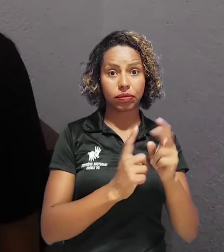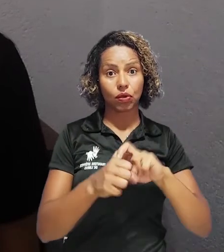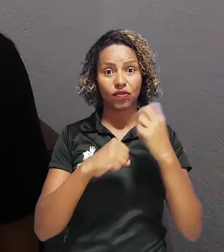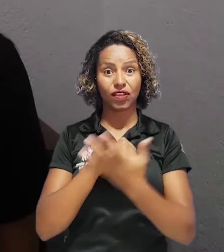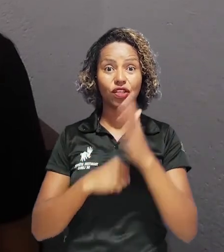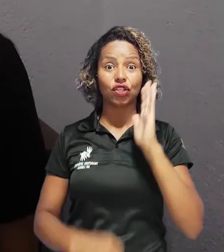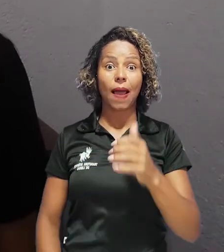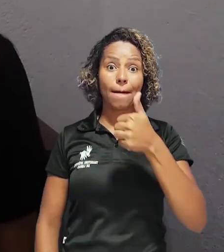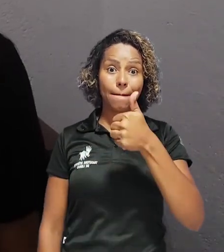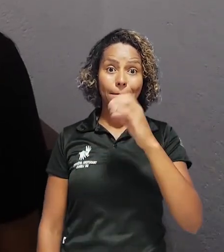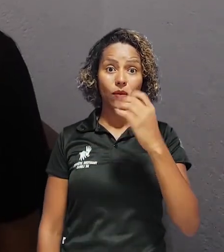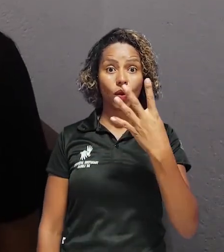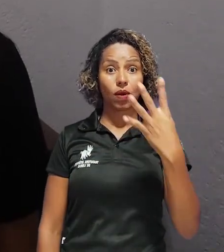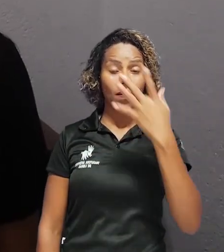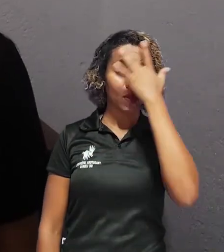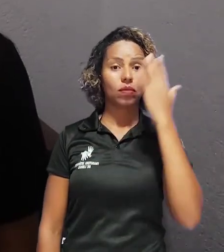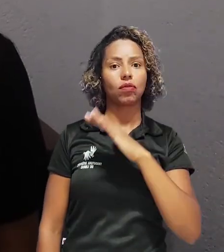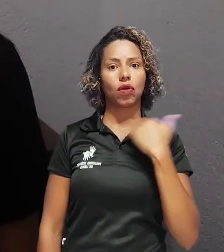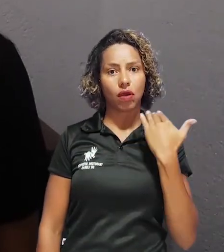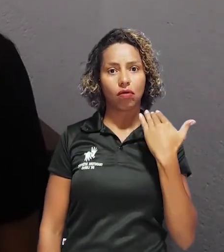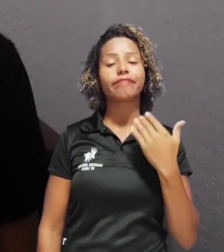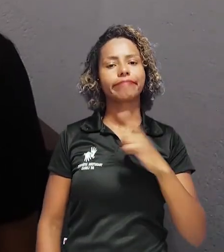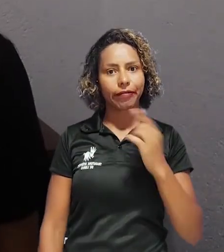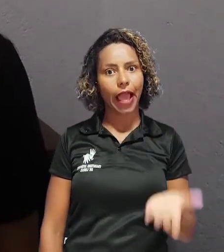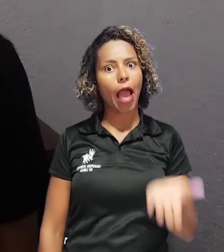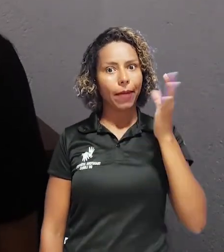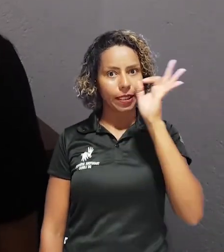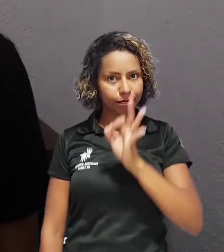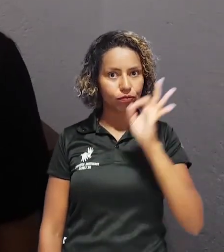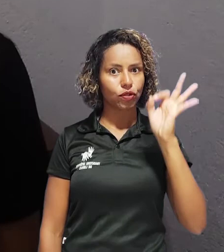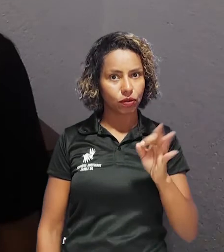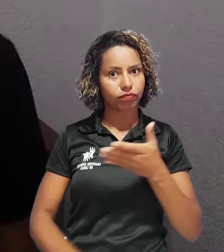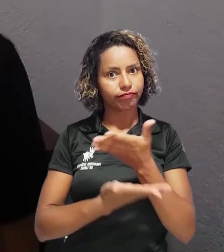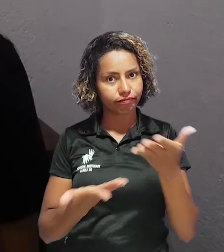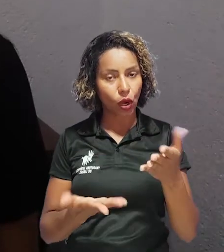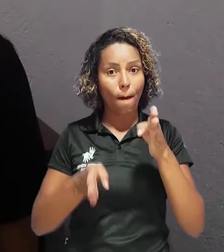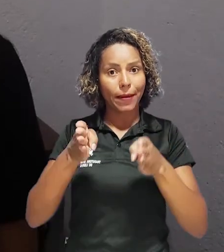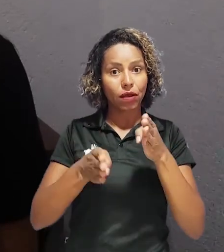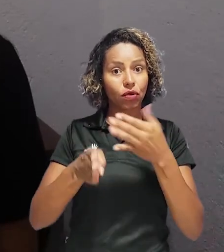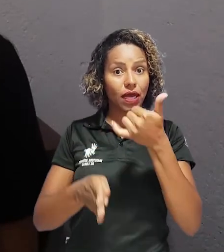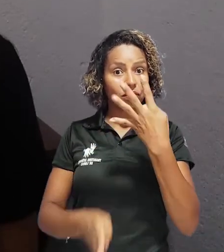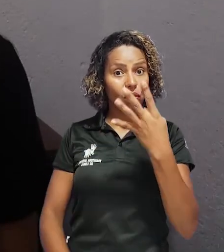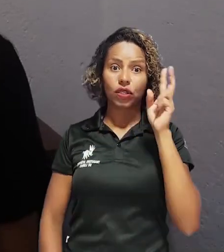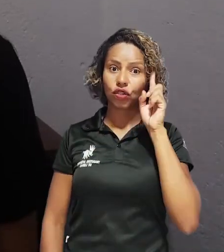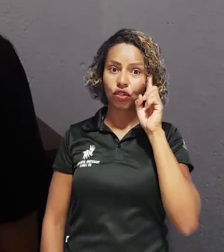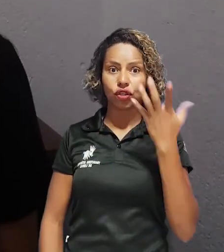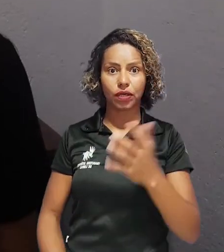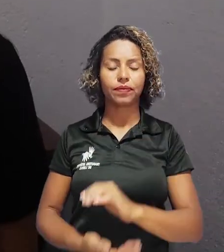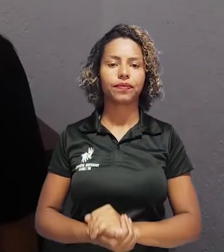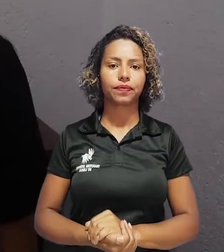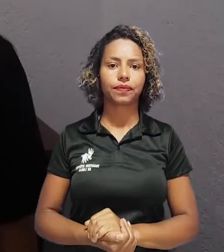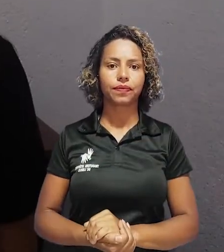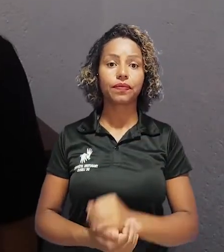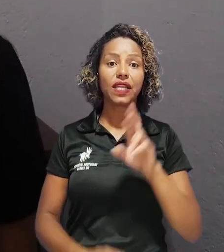meo44 vidas perdidas representa o aumento de 11,6 por cento e 15,9 por cento respectivamente